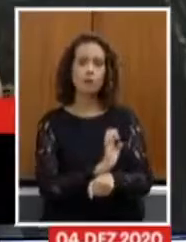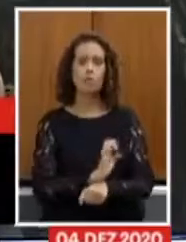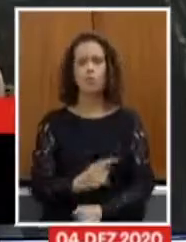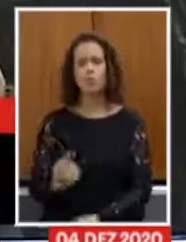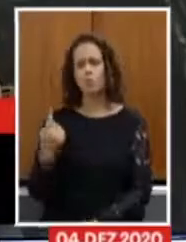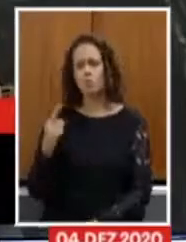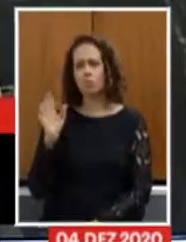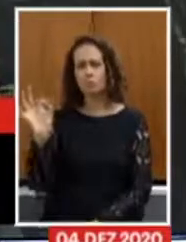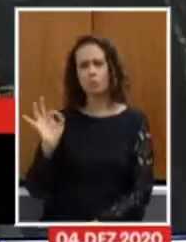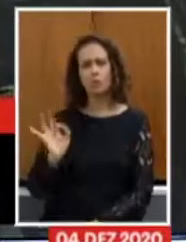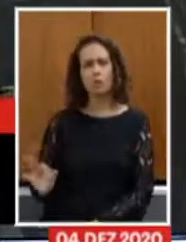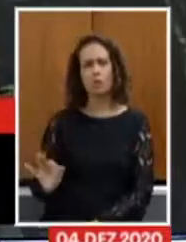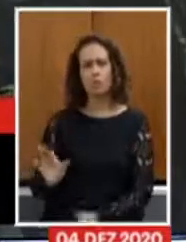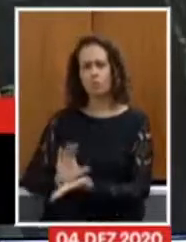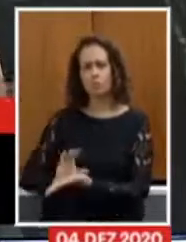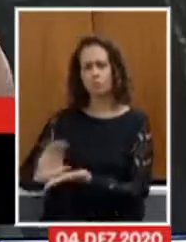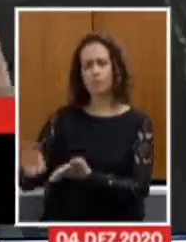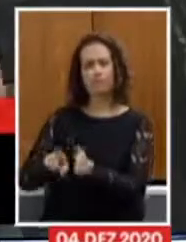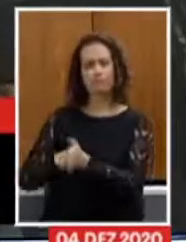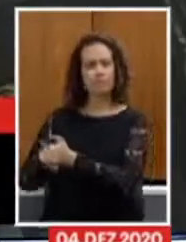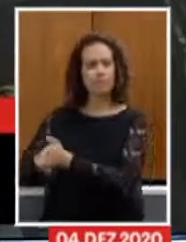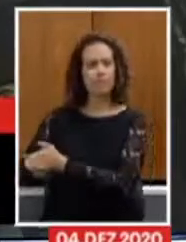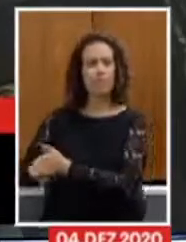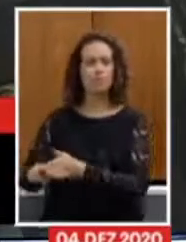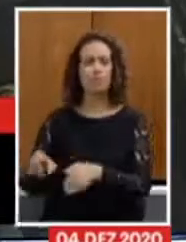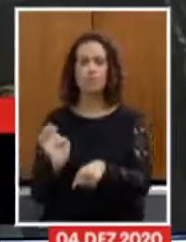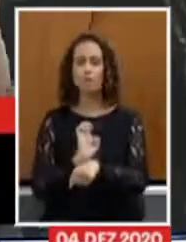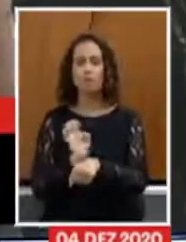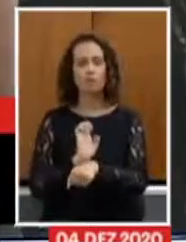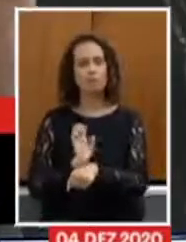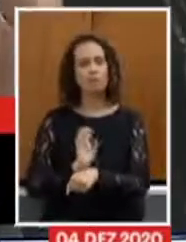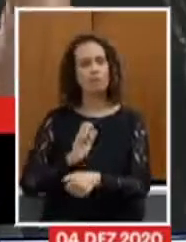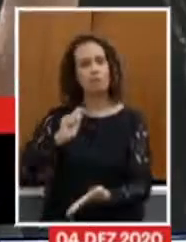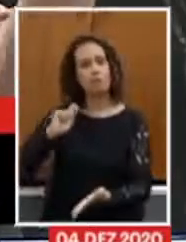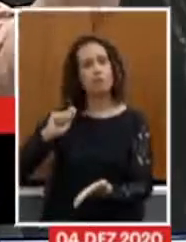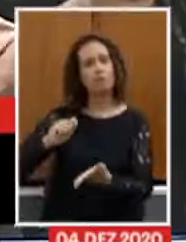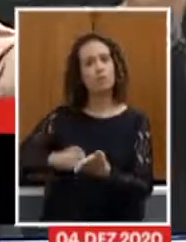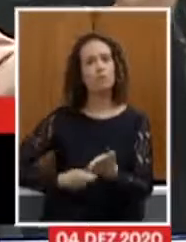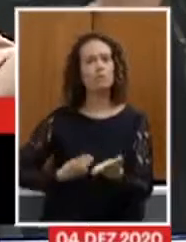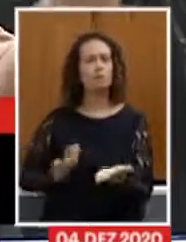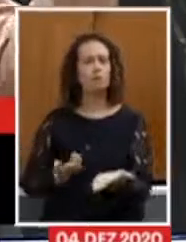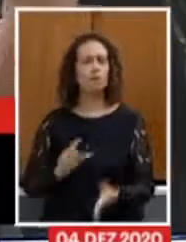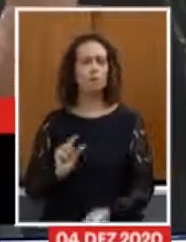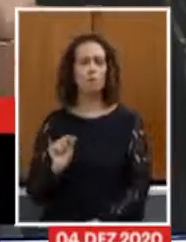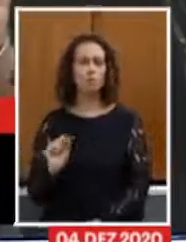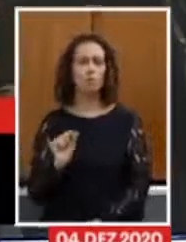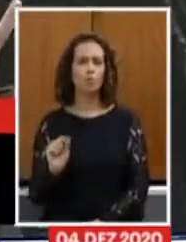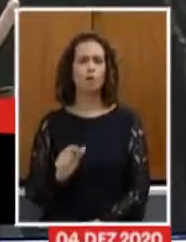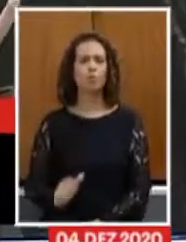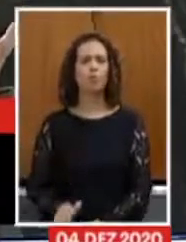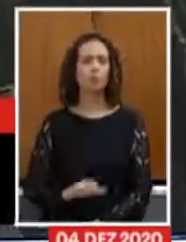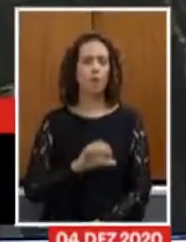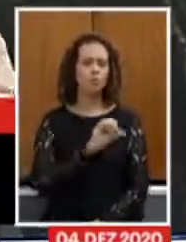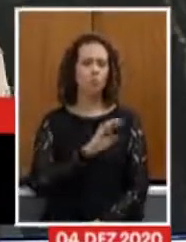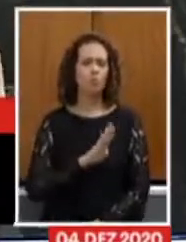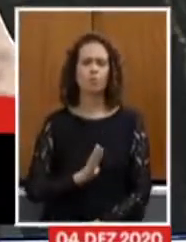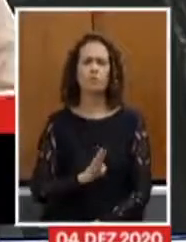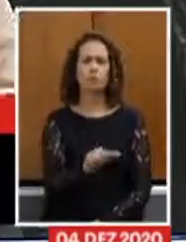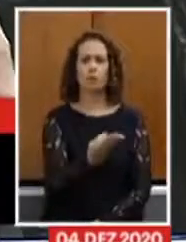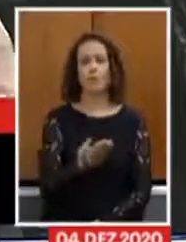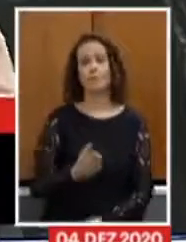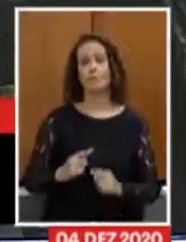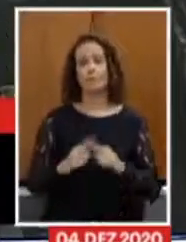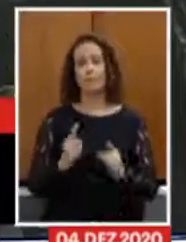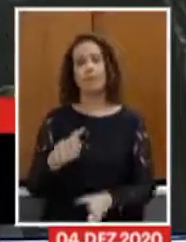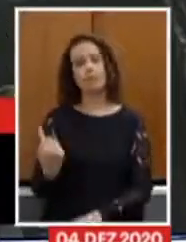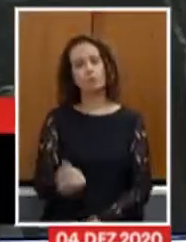1% para investimento em pesquisa, o Estado está autorizado a mexer exatamente nesses 9 bilhões. Mas nós